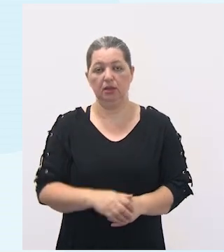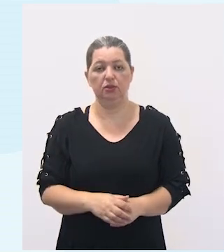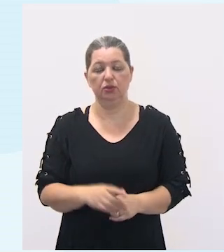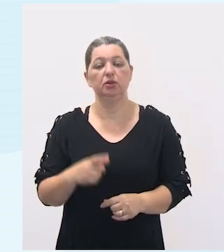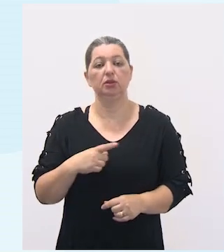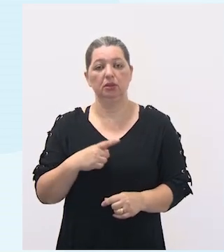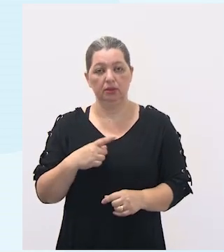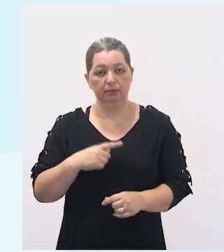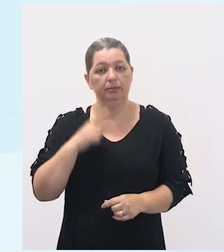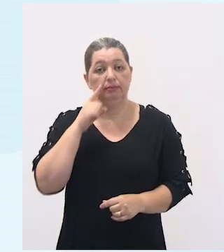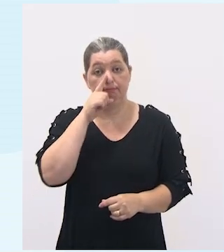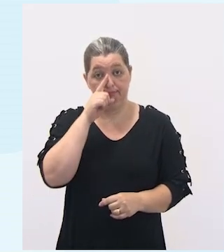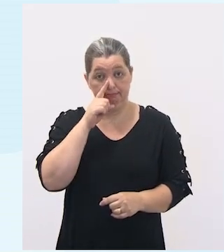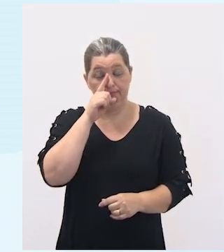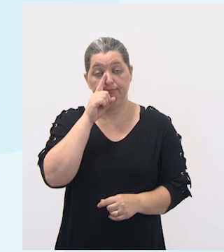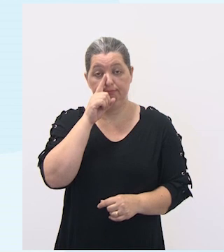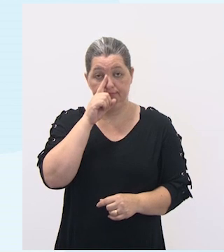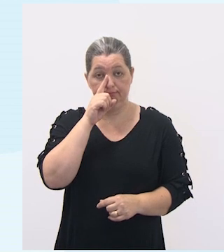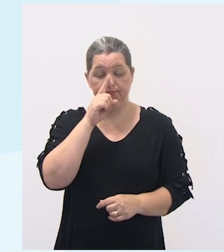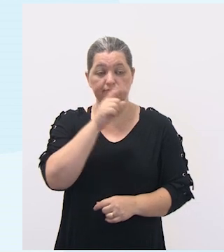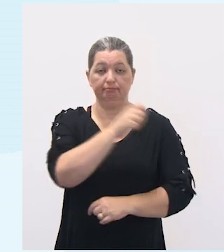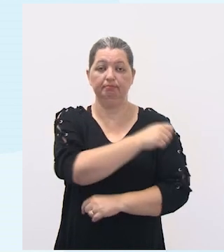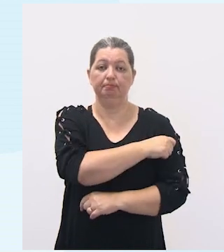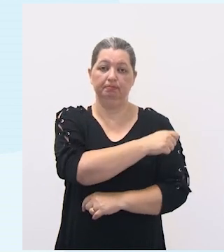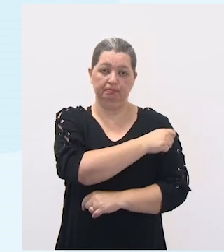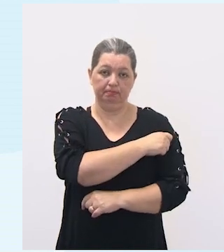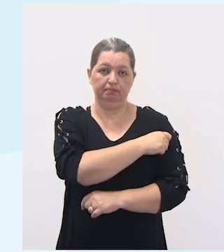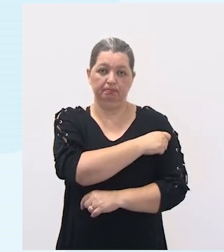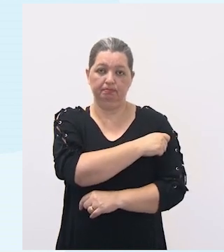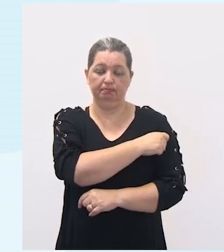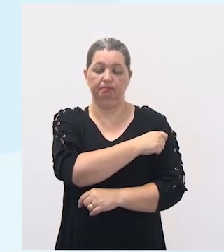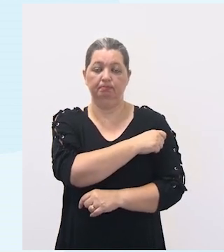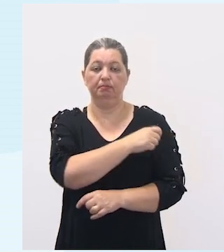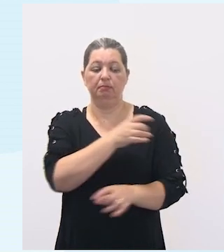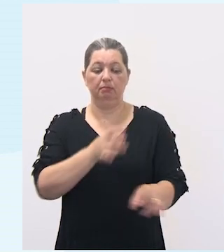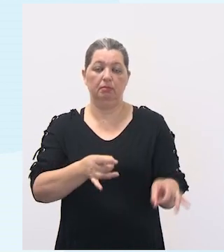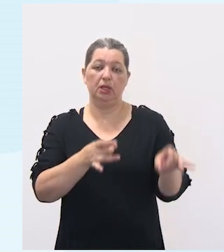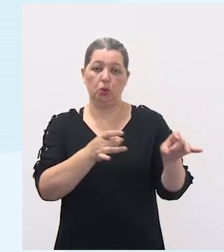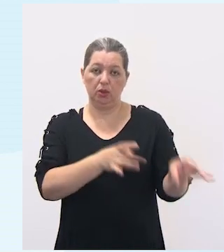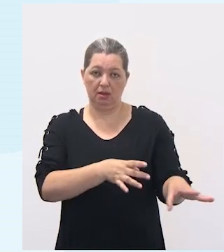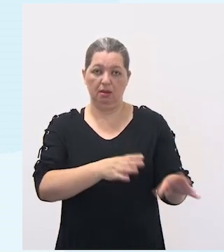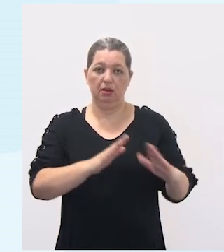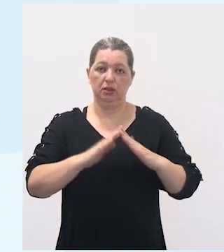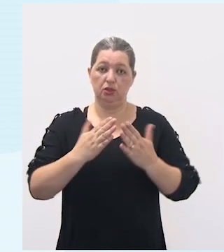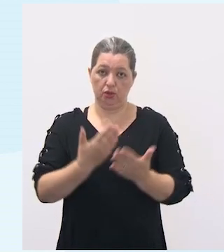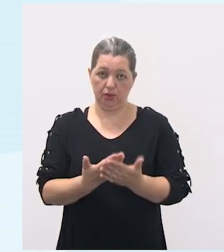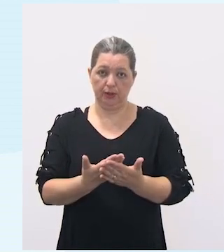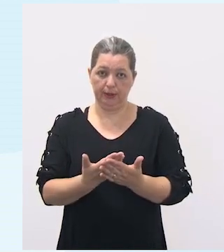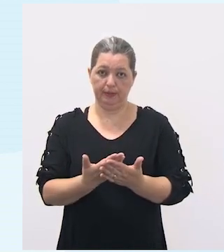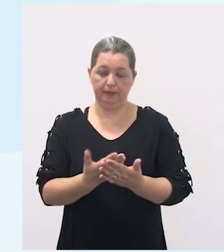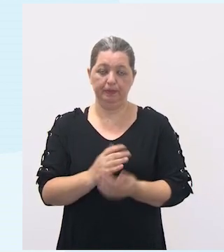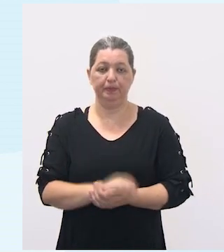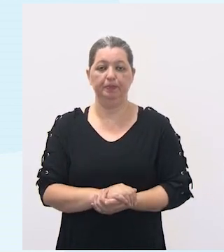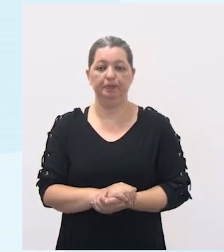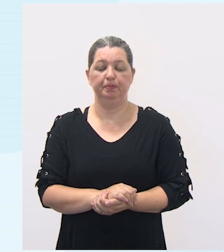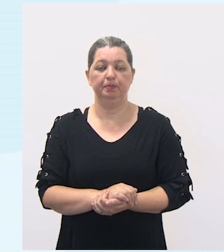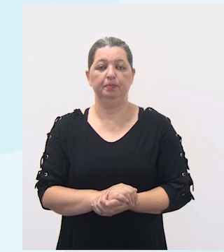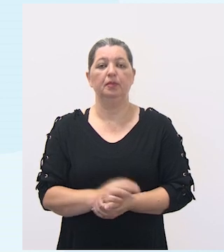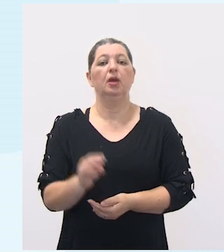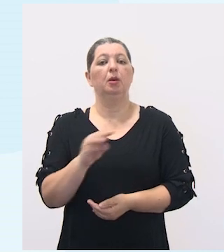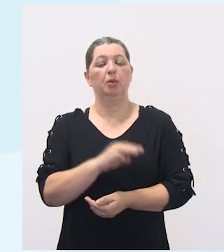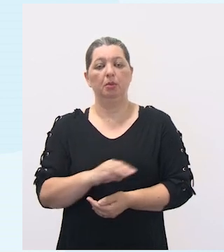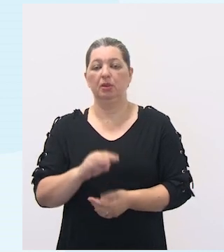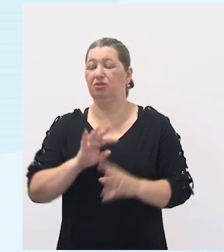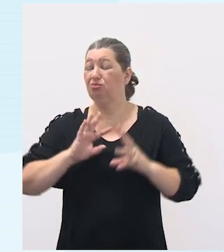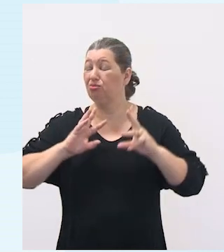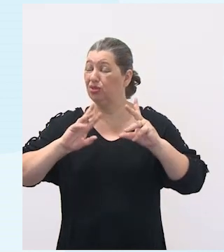grande risco dos alunos abandonarem a escola. Os momentos que todo mundo, todos nós,